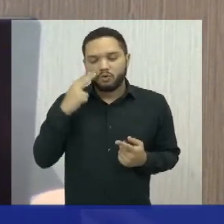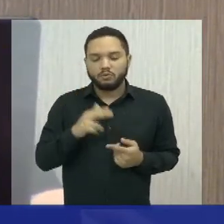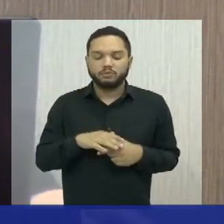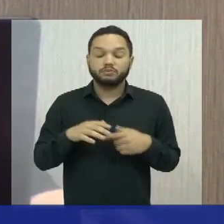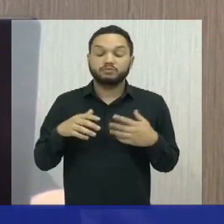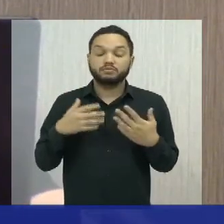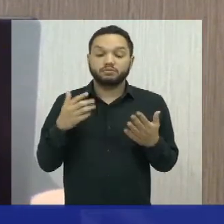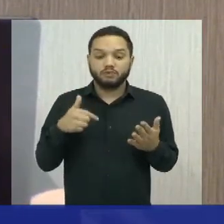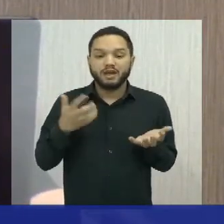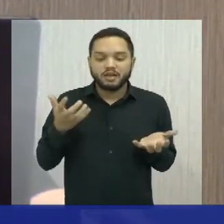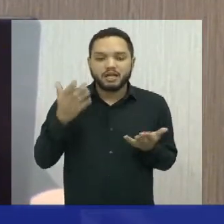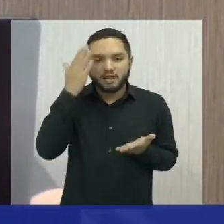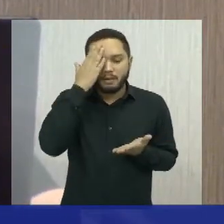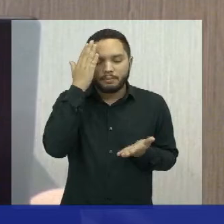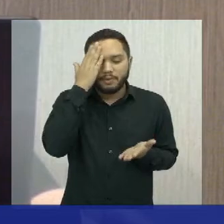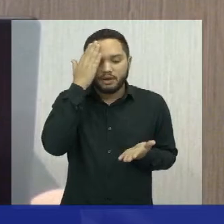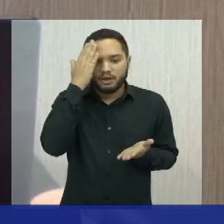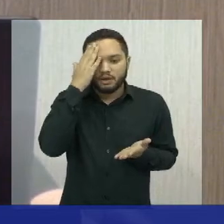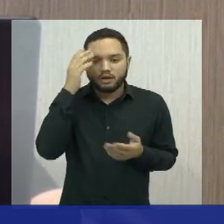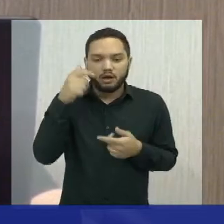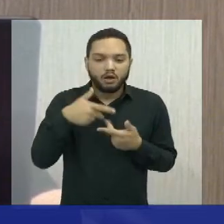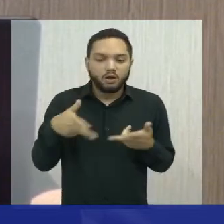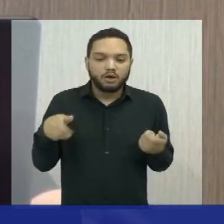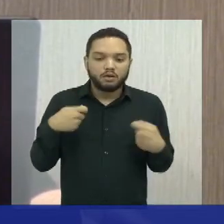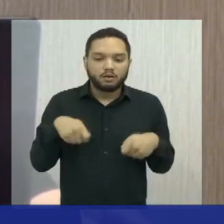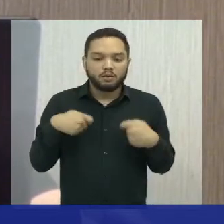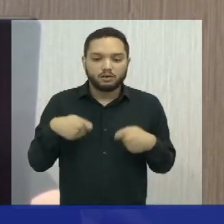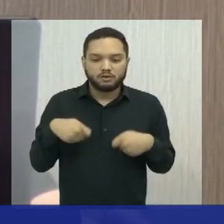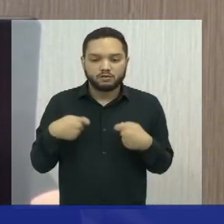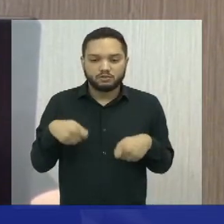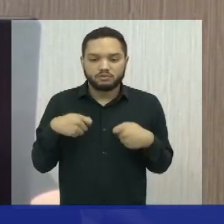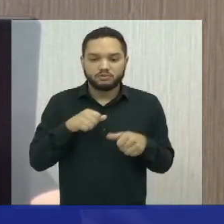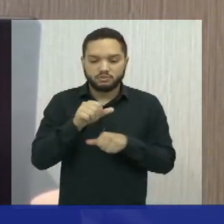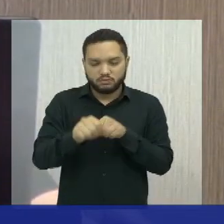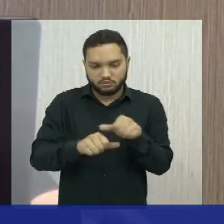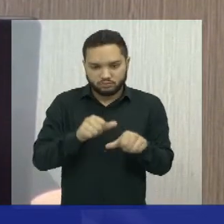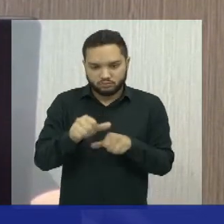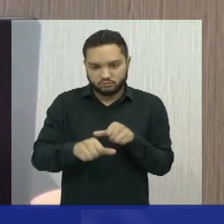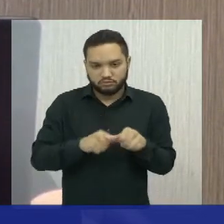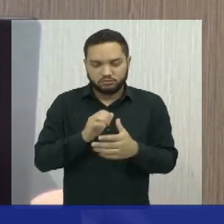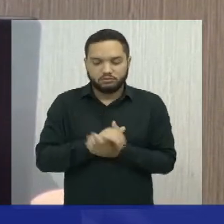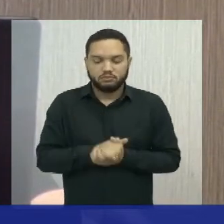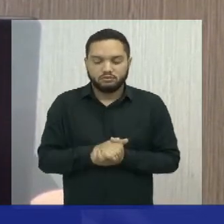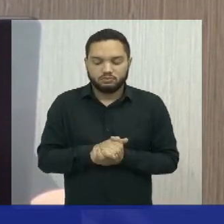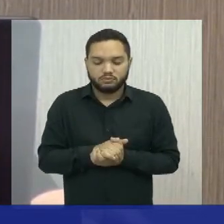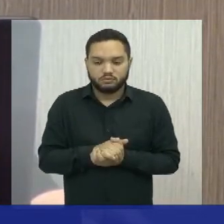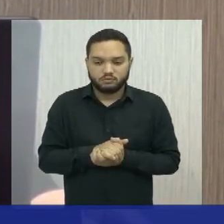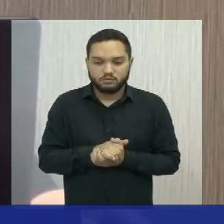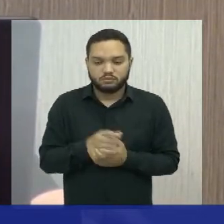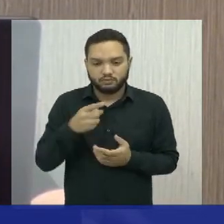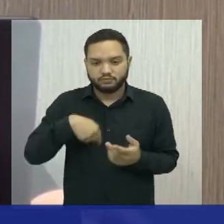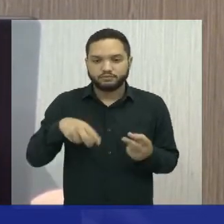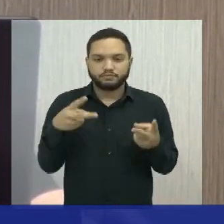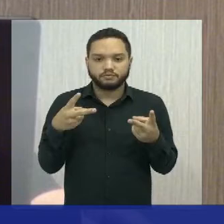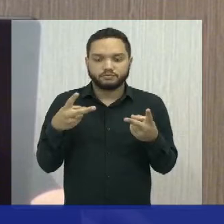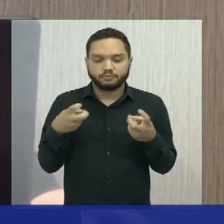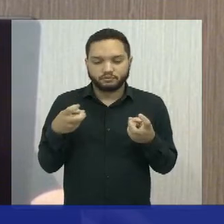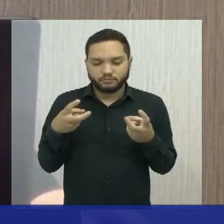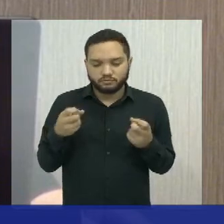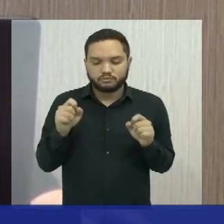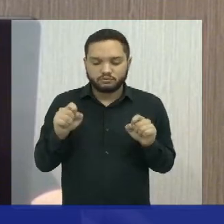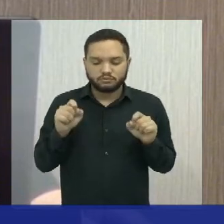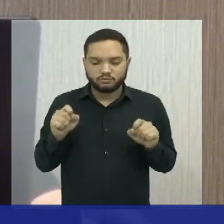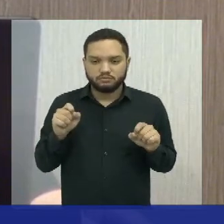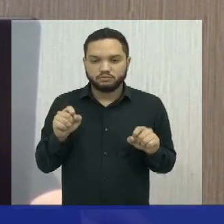sabermos aquilo que precisa ser alterado, né? O que a gente percebe muitas